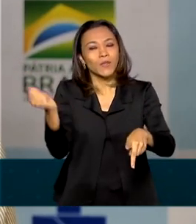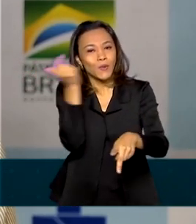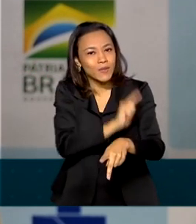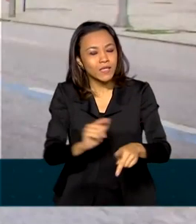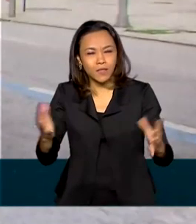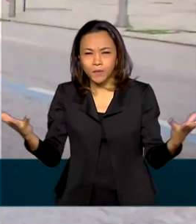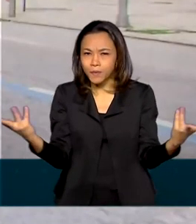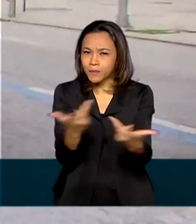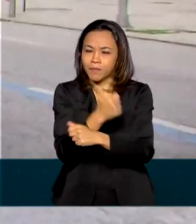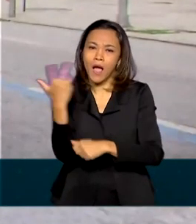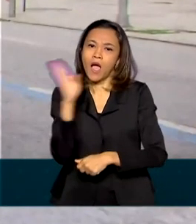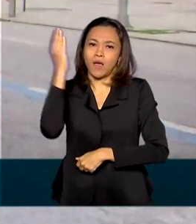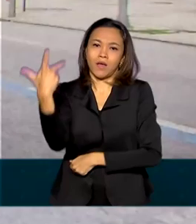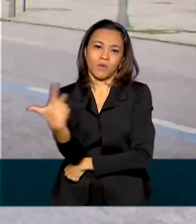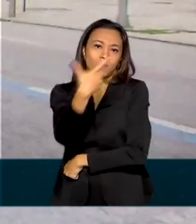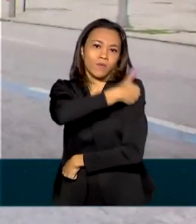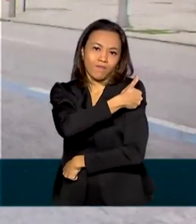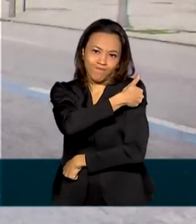presteza.